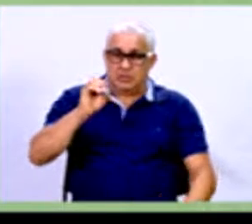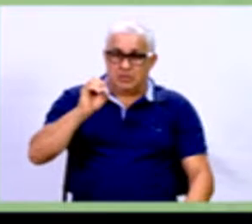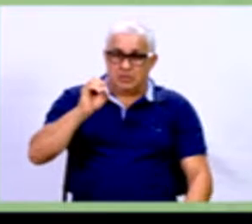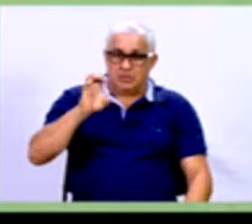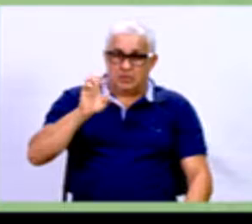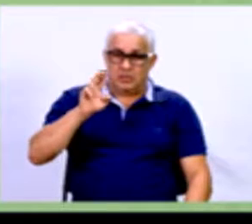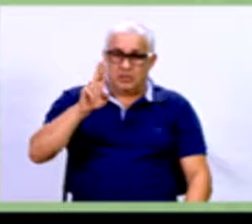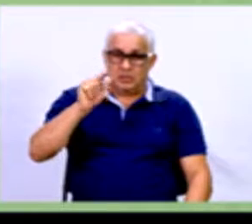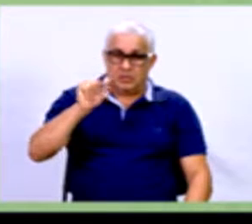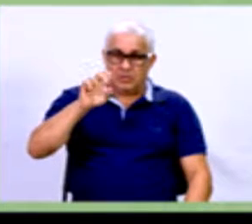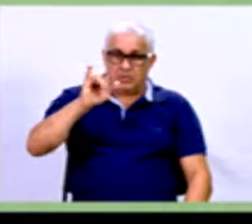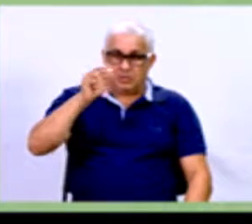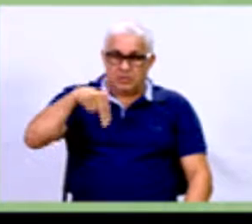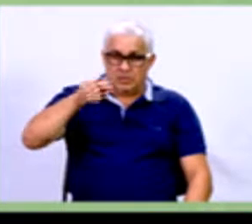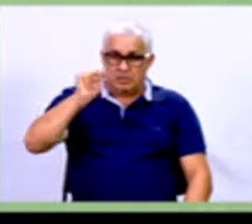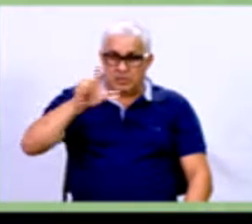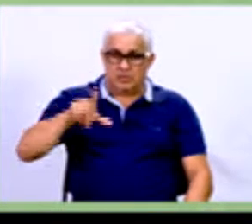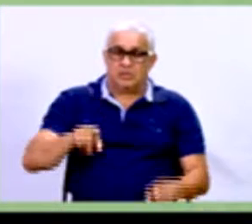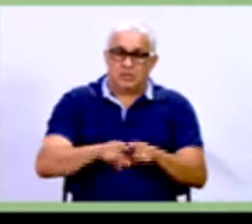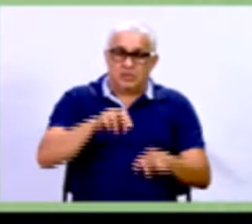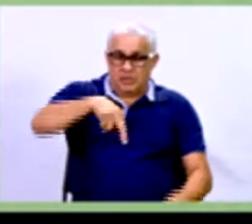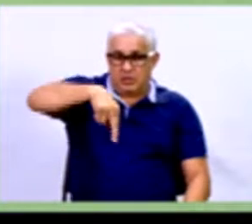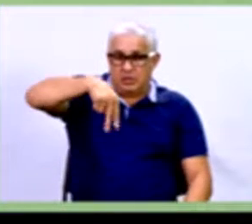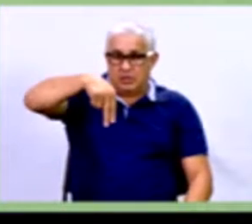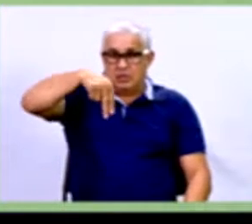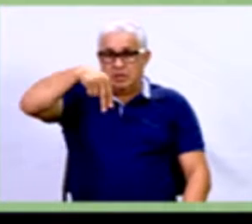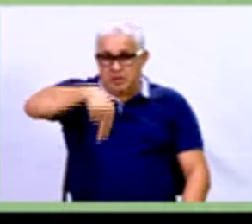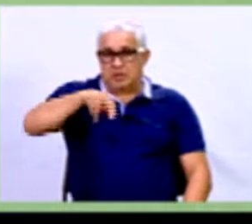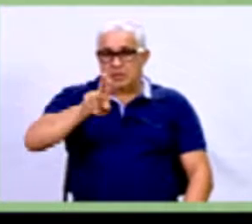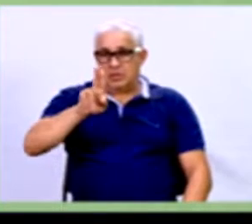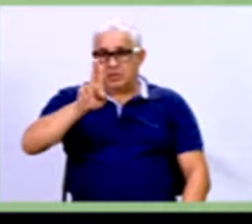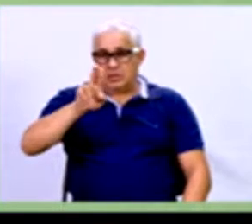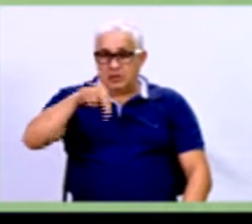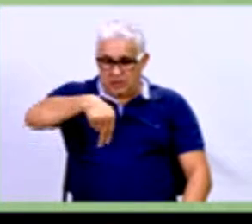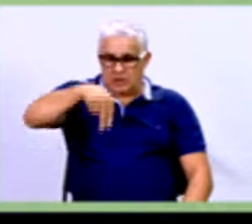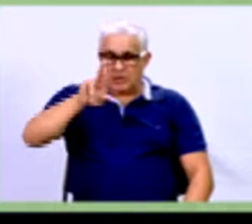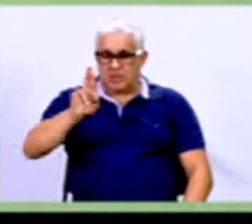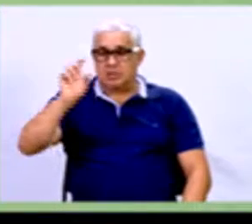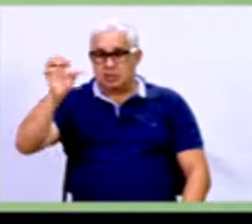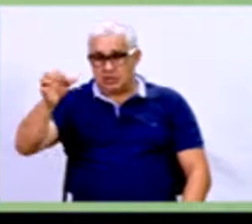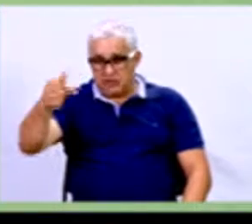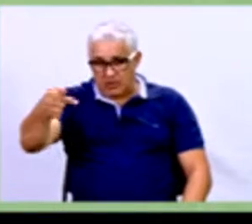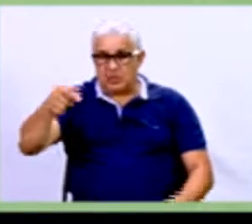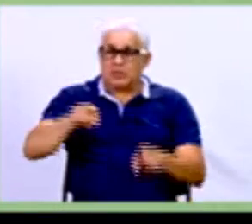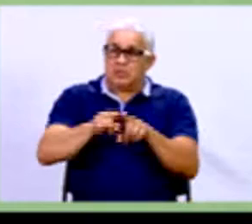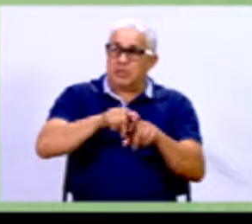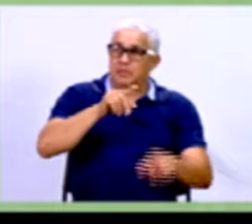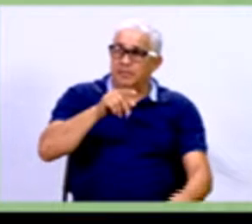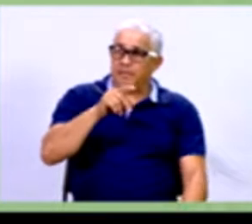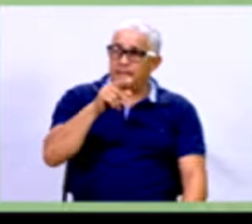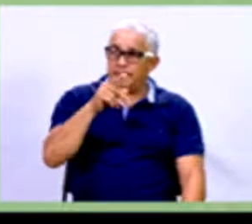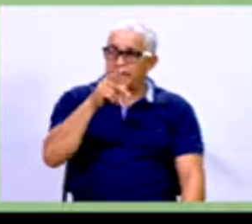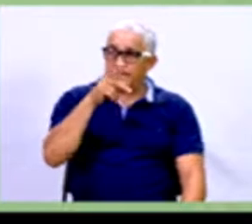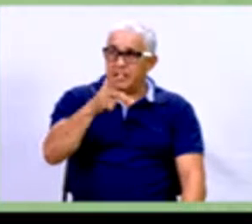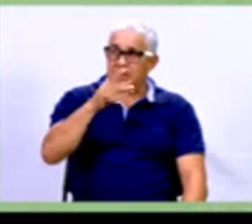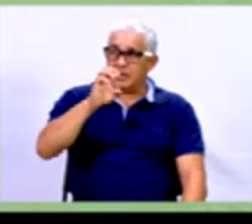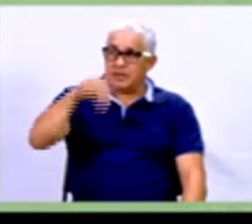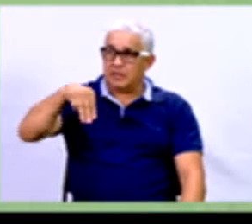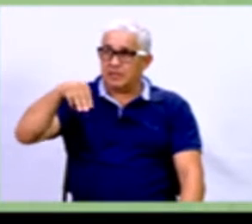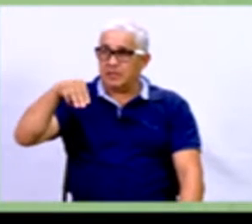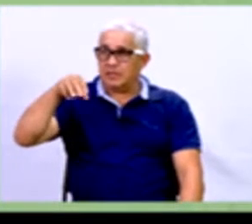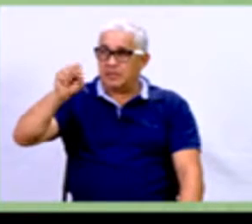acordo com a NR7, é o PCMSO, e de outros programas relacionados à segurança e à saúde do